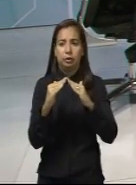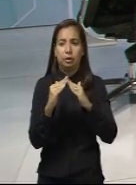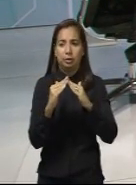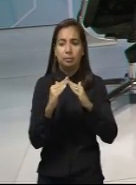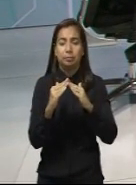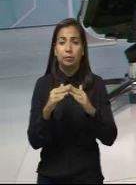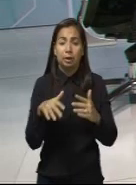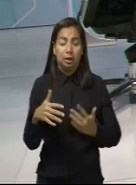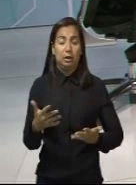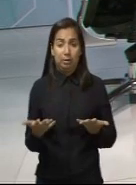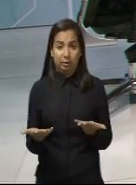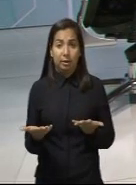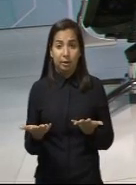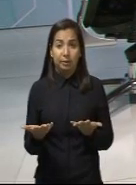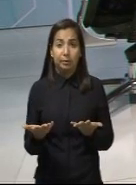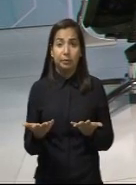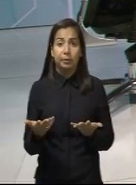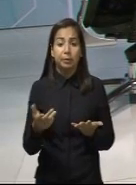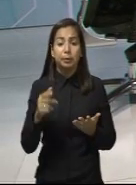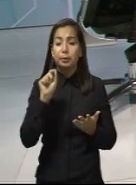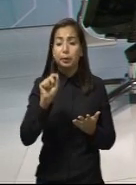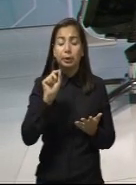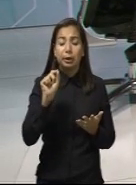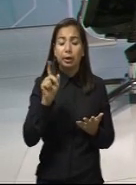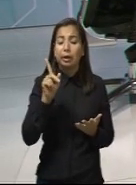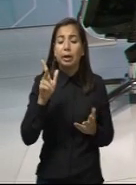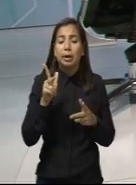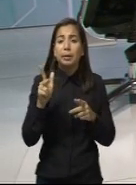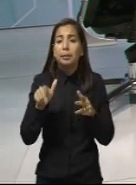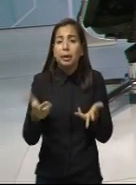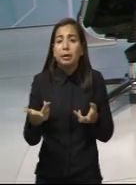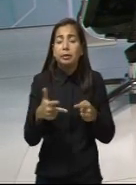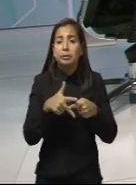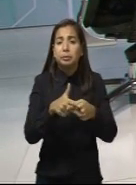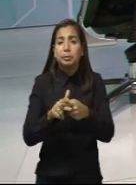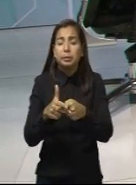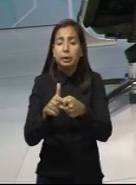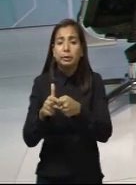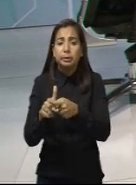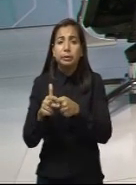maneira dramática na manutenção de uma coisa que